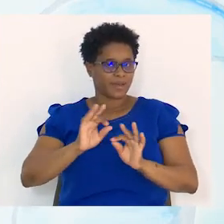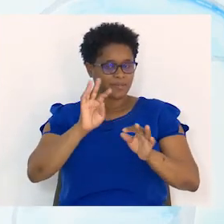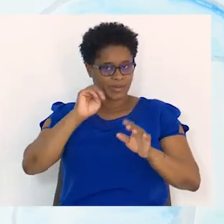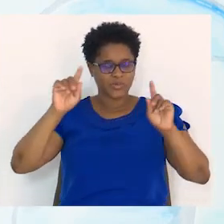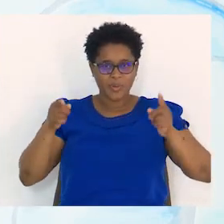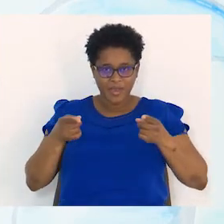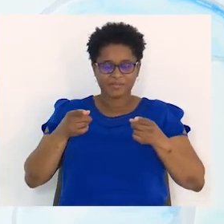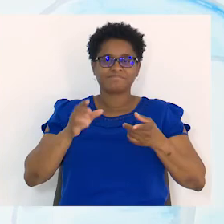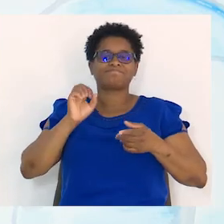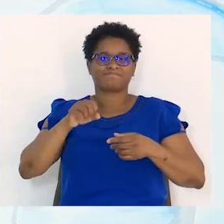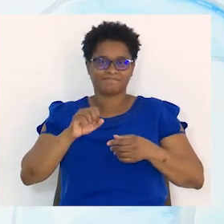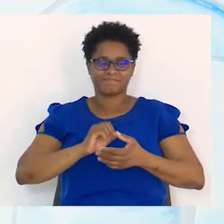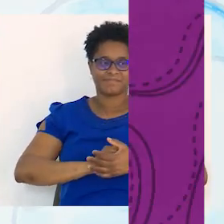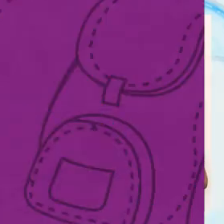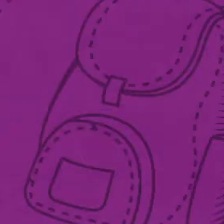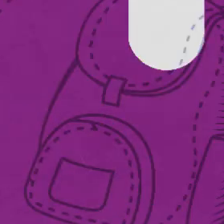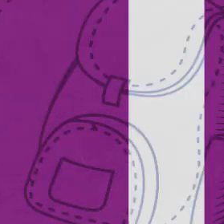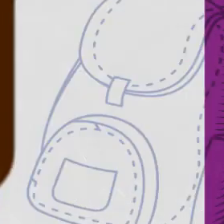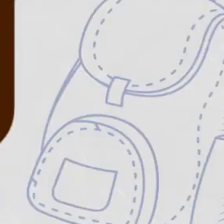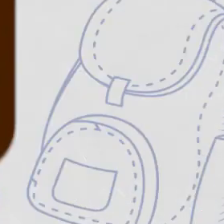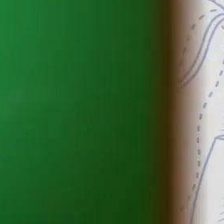sumário? Isso mesmo.